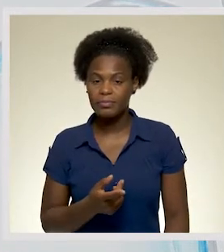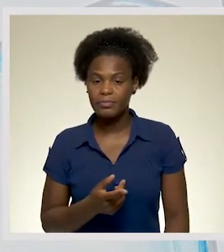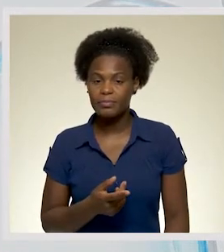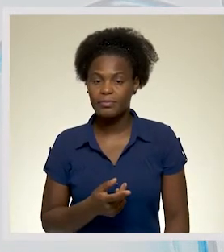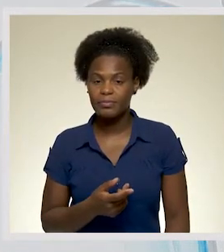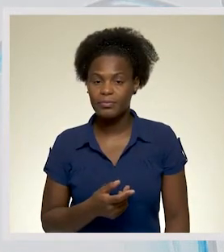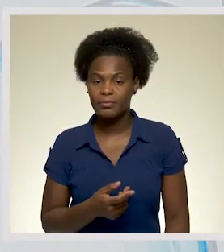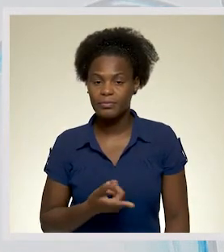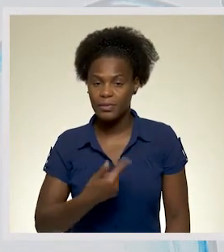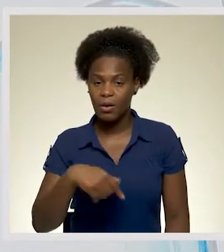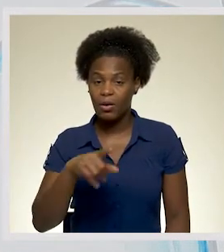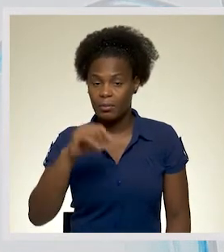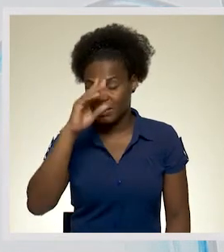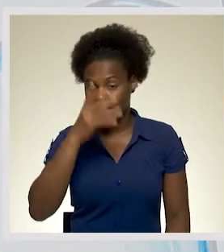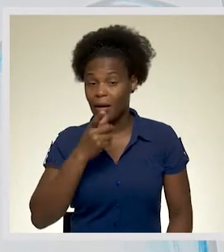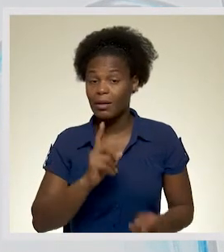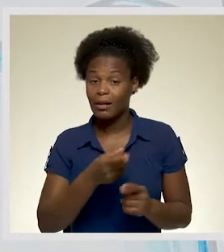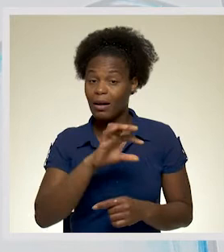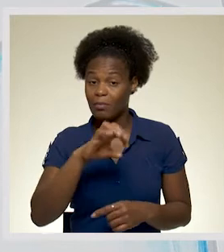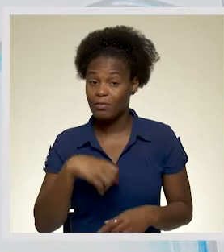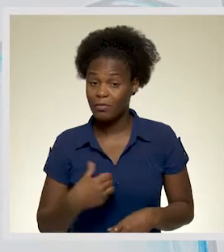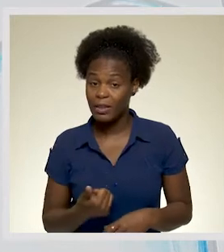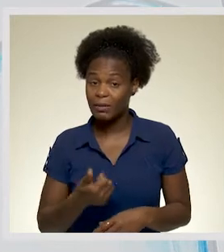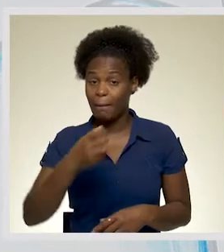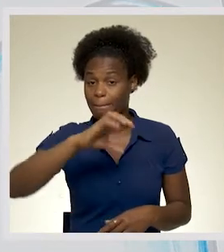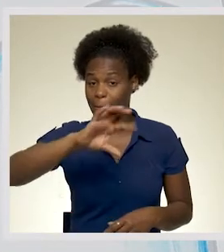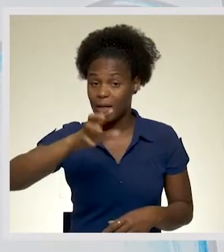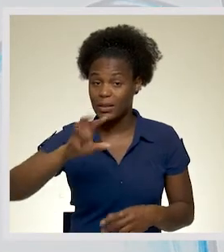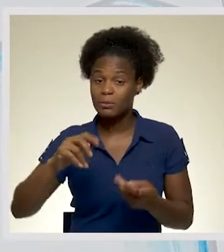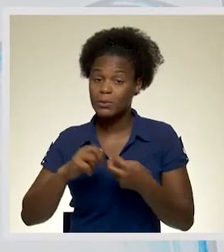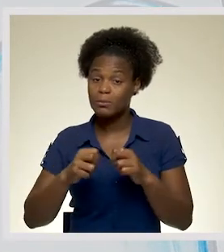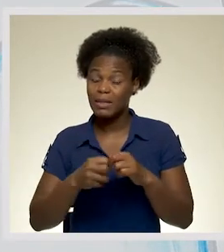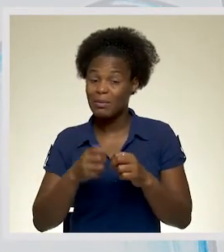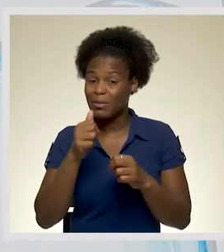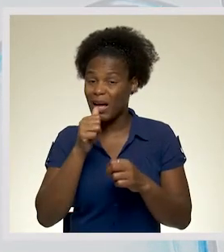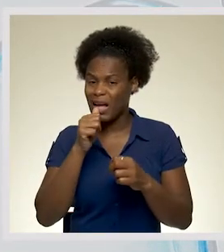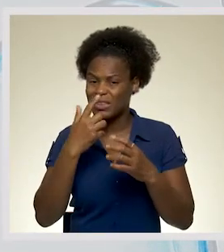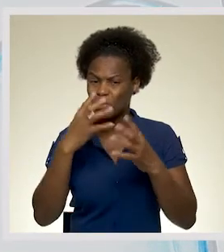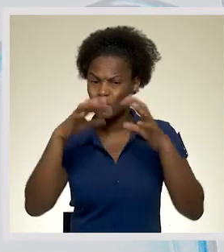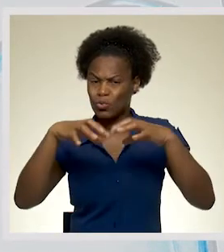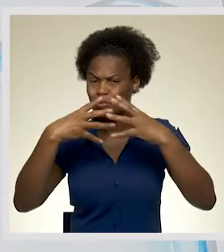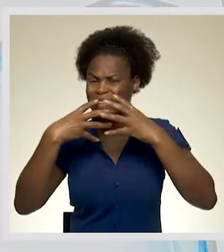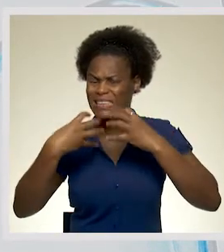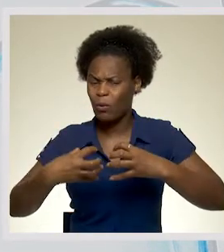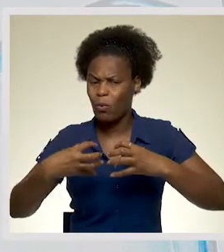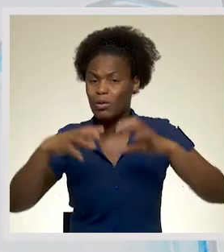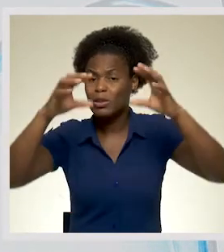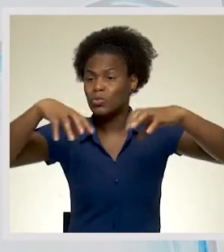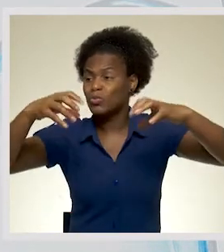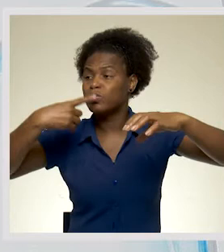que Cabo Verde é um país com problemas da seca, por falta de